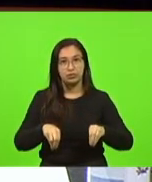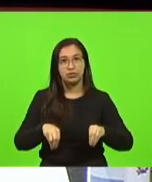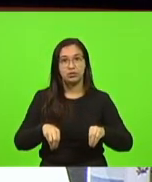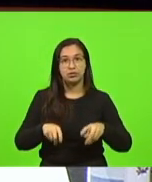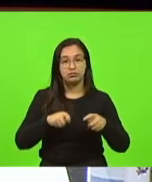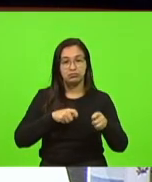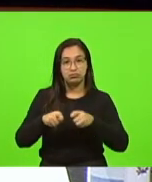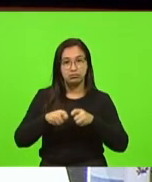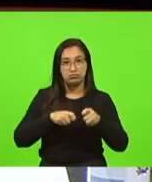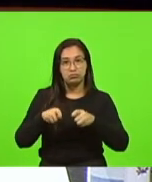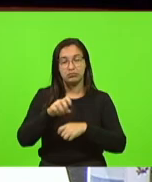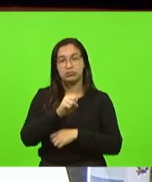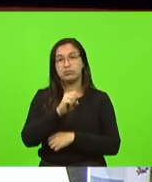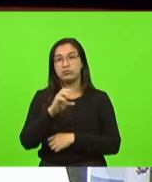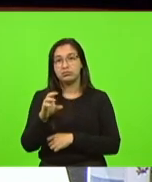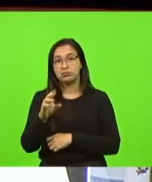garante